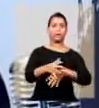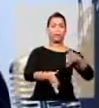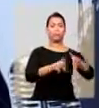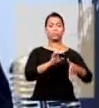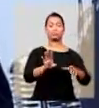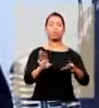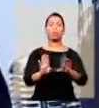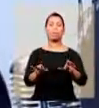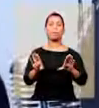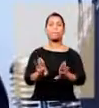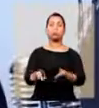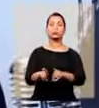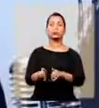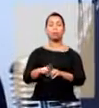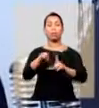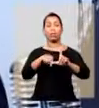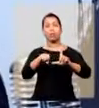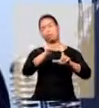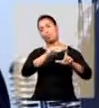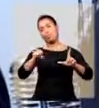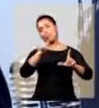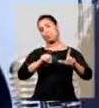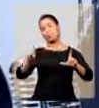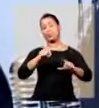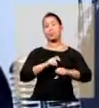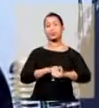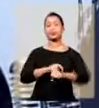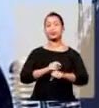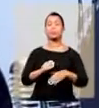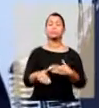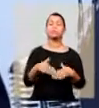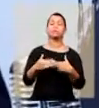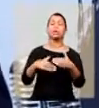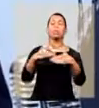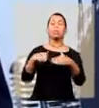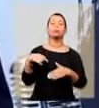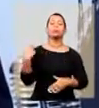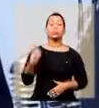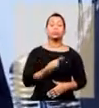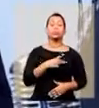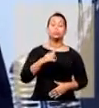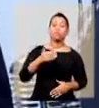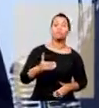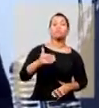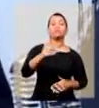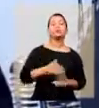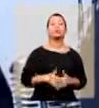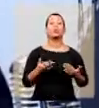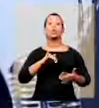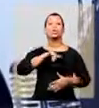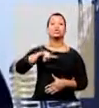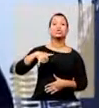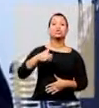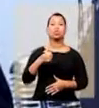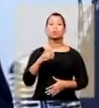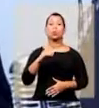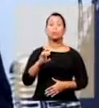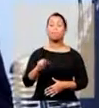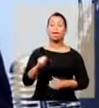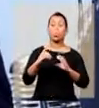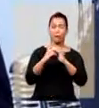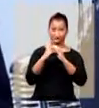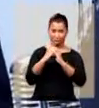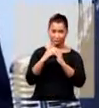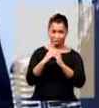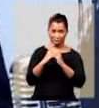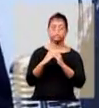gente vai avançando. Ô Jatobá, o CAD, o Clube do Amigo Deficiente, a gente conhece muito pelo basquete de